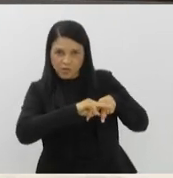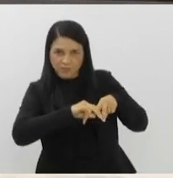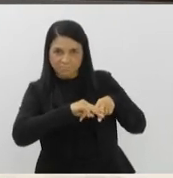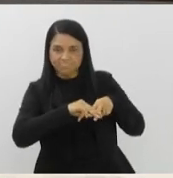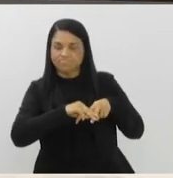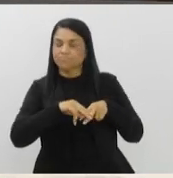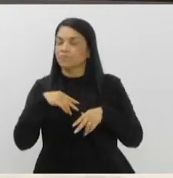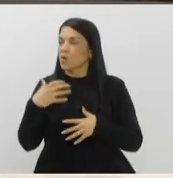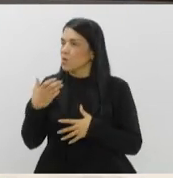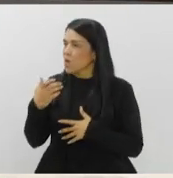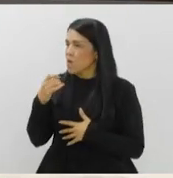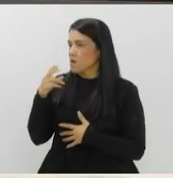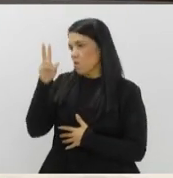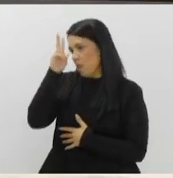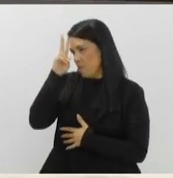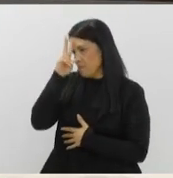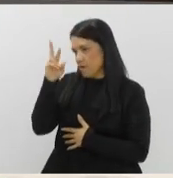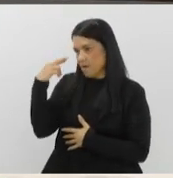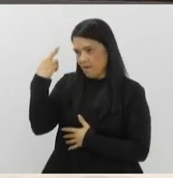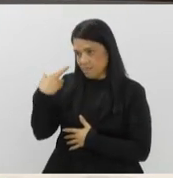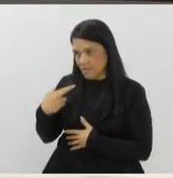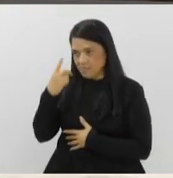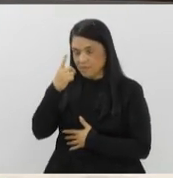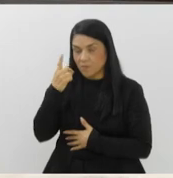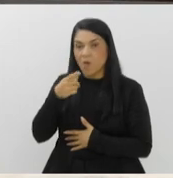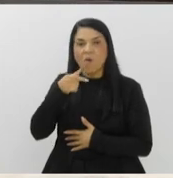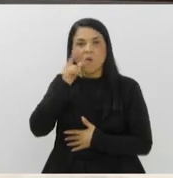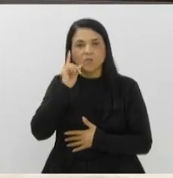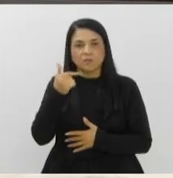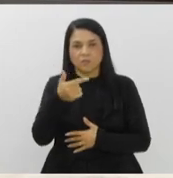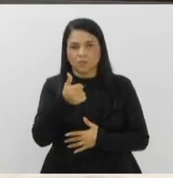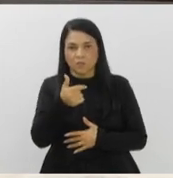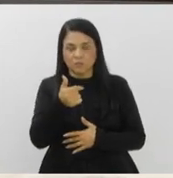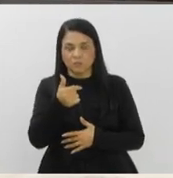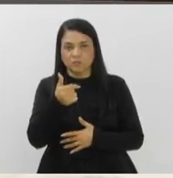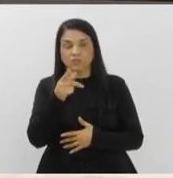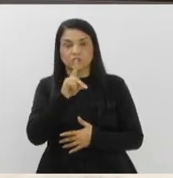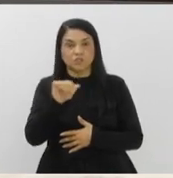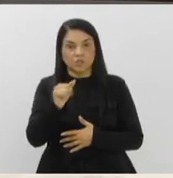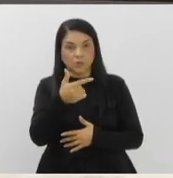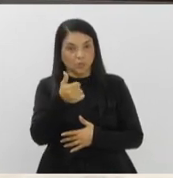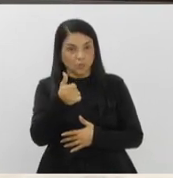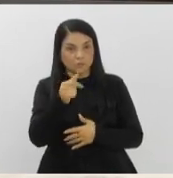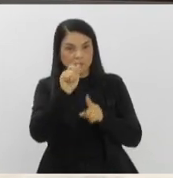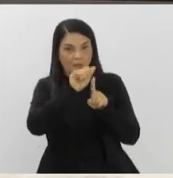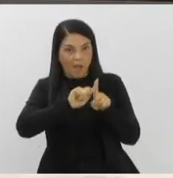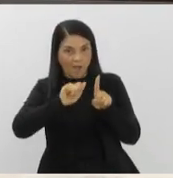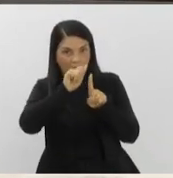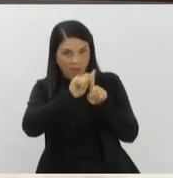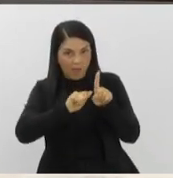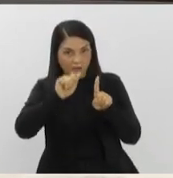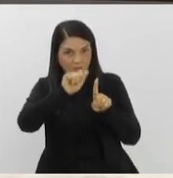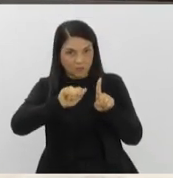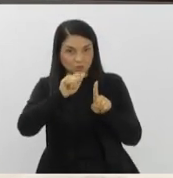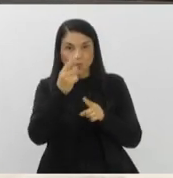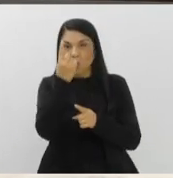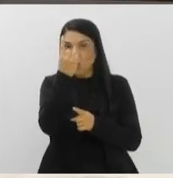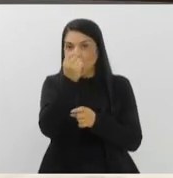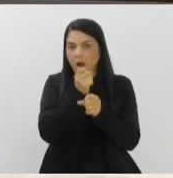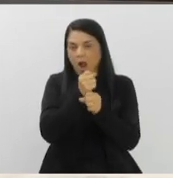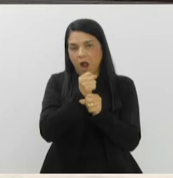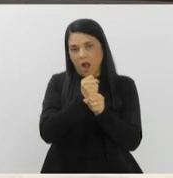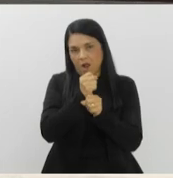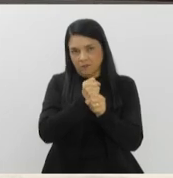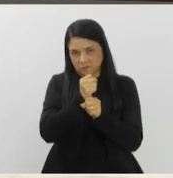de lembrar que ontem, 12 de agosto, completou exatamente um ano do que nós sofremos, né, de